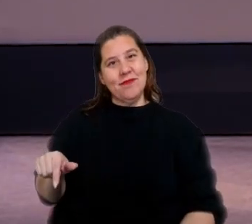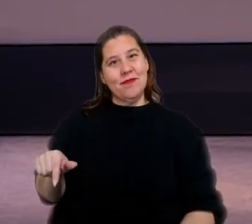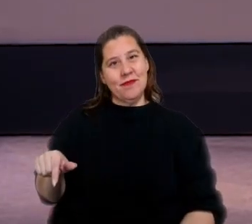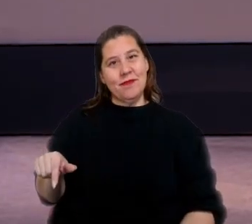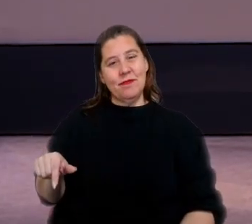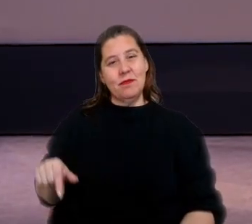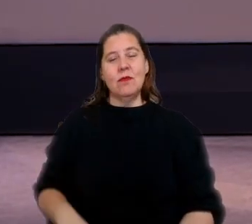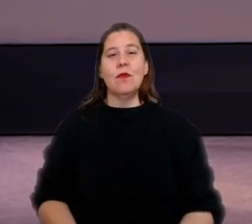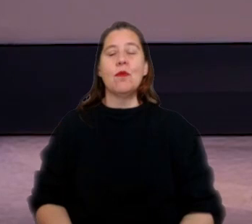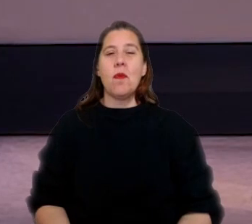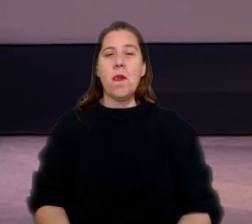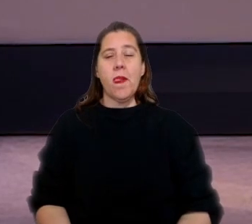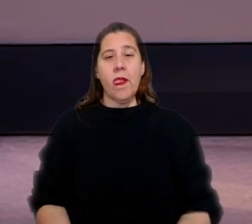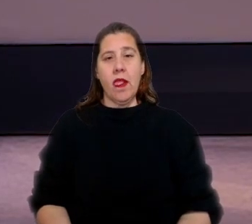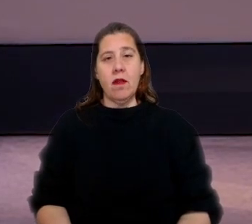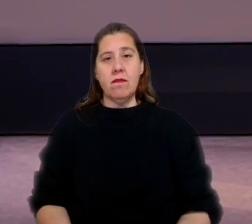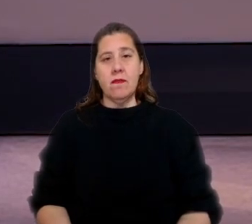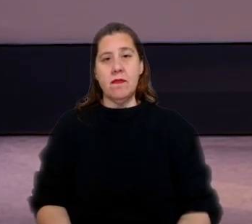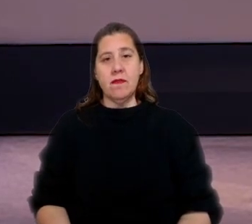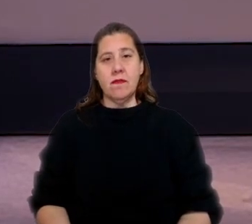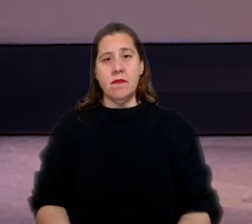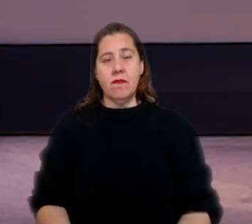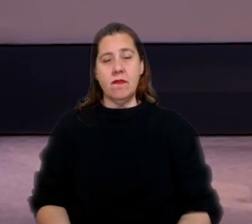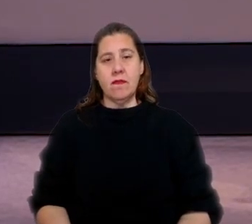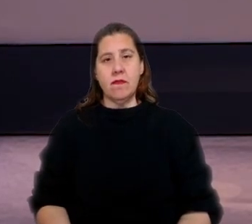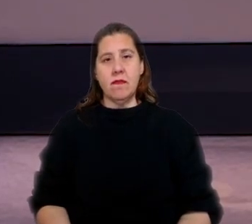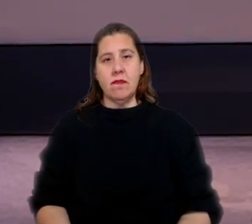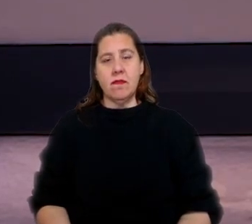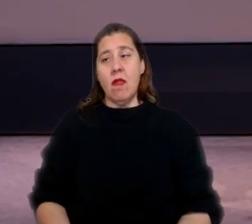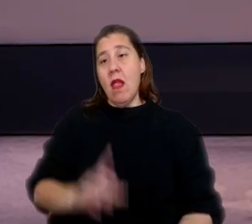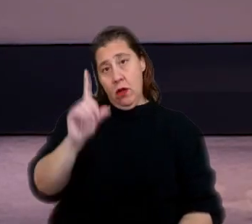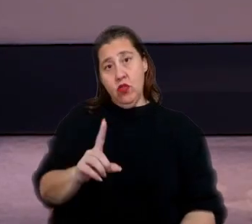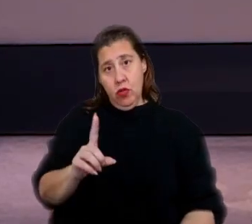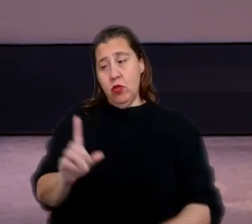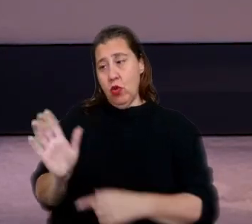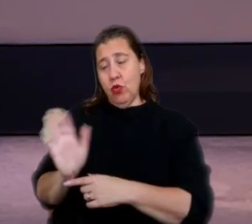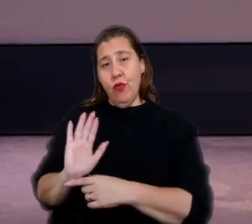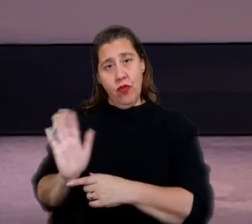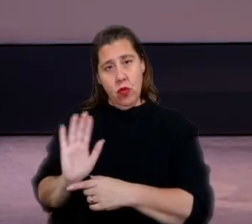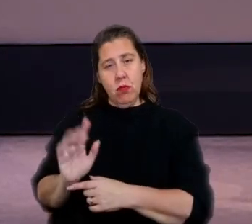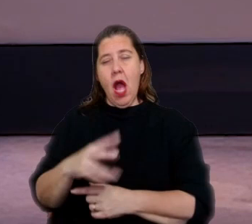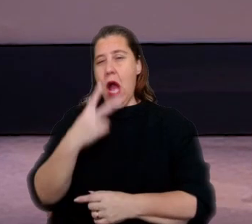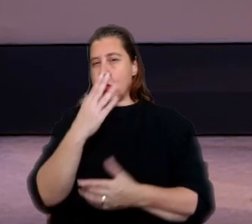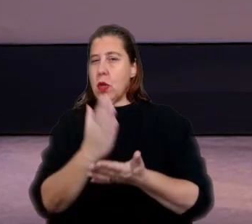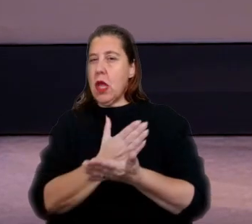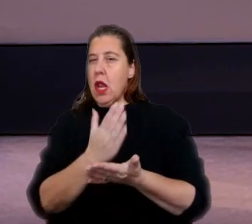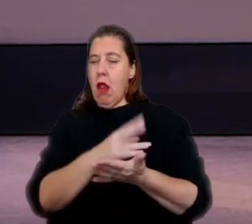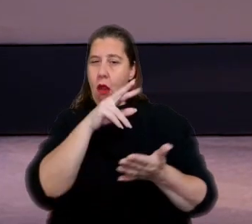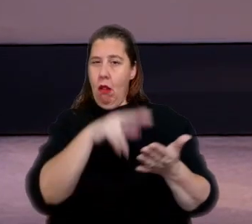ai, o diretor deve ter lido o Ferenczi, né? Porque está muito, muito bem ilustrado no filme,